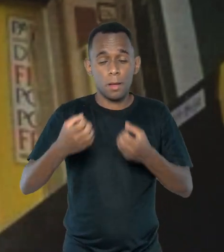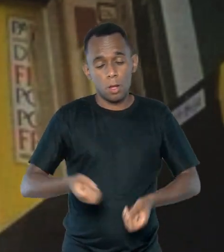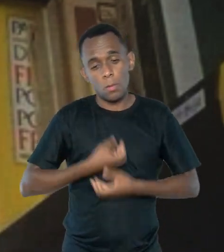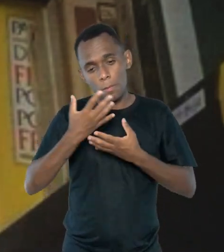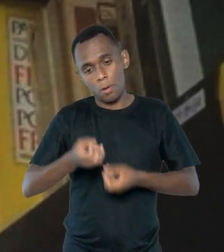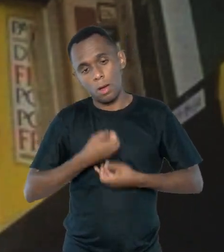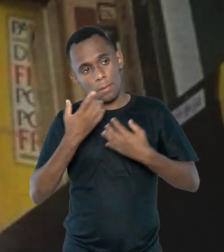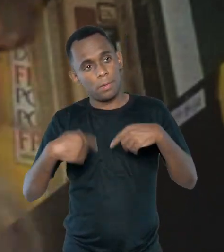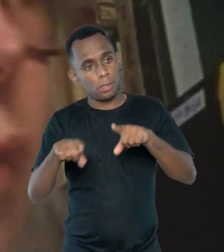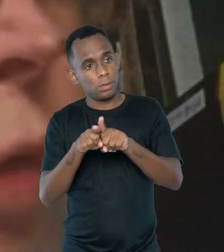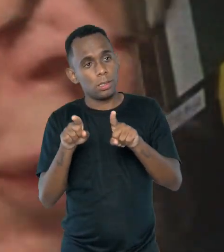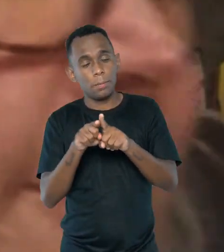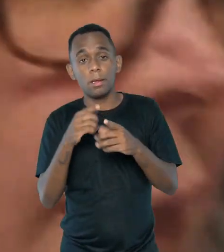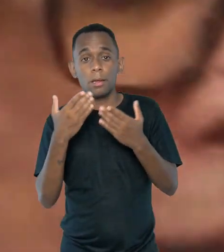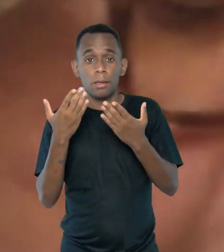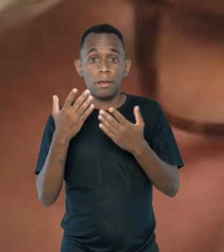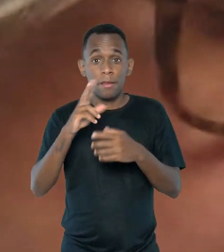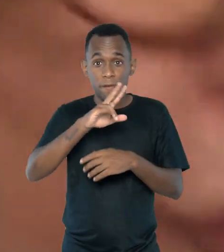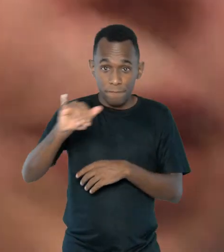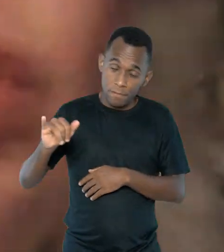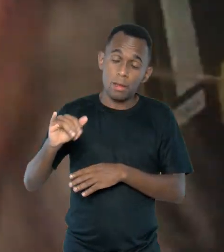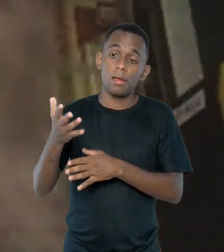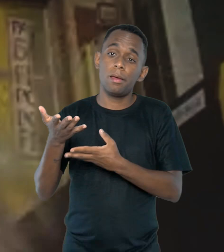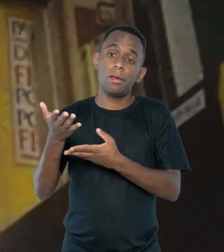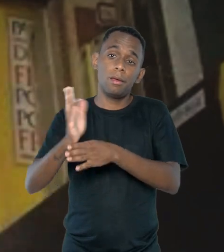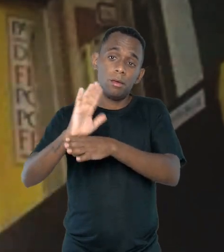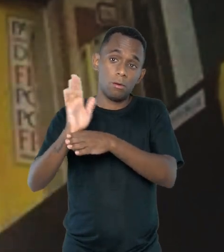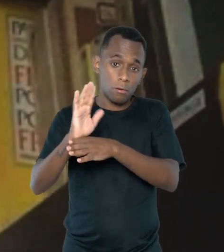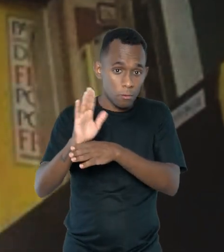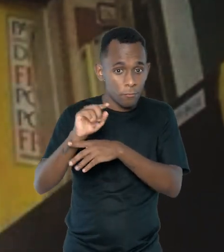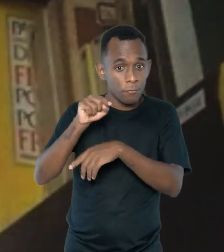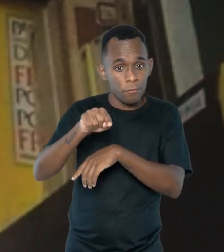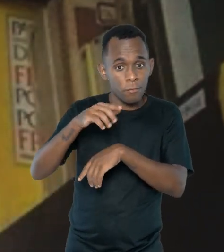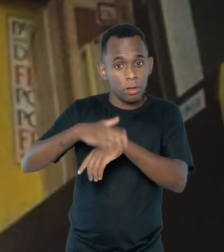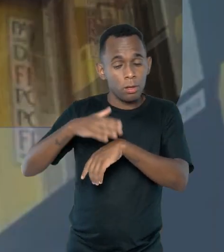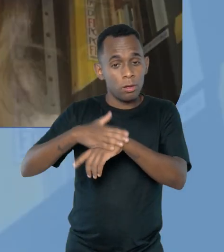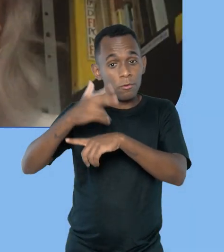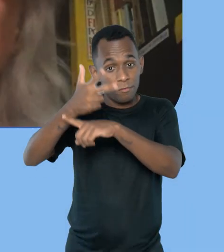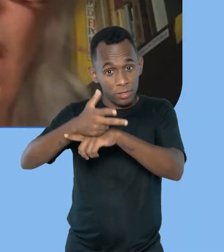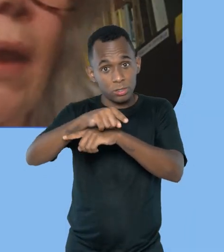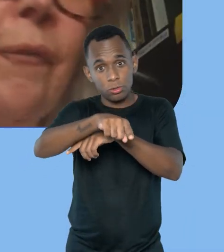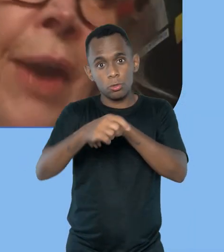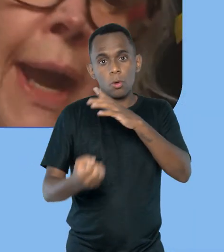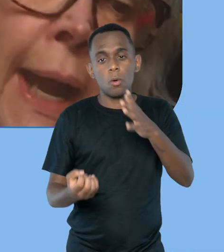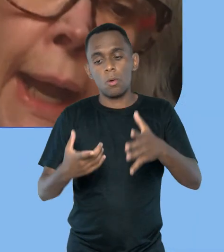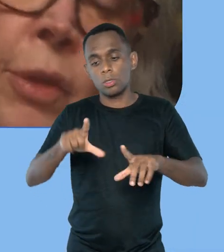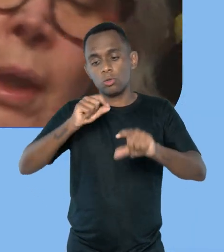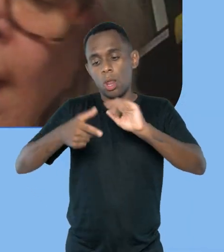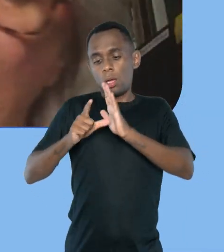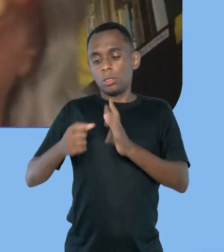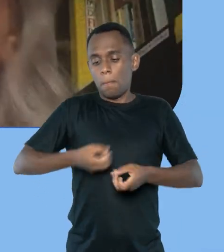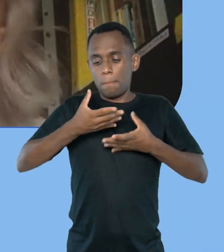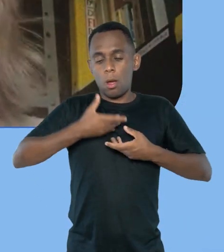trabalha muito poema, você viu que eles vão fazer um vídeo poema com o poema preferido. Quer dizer,